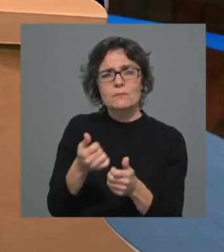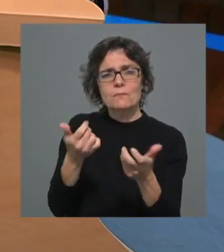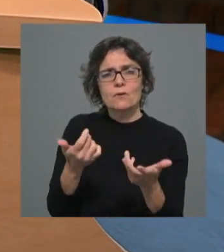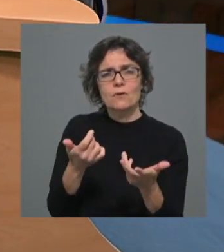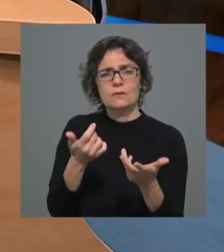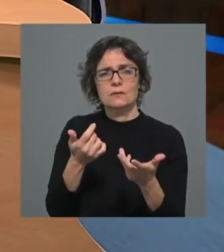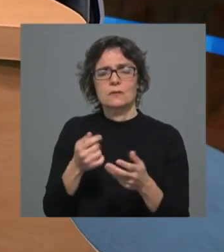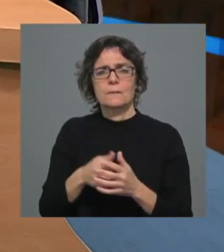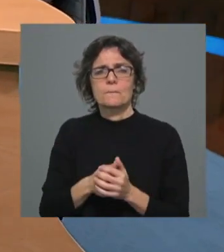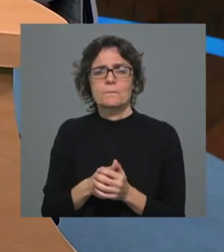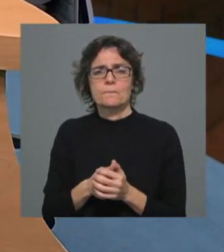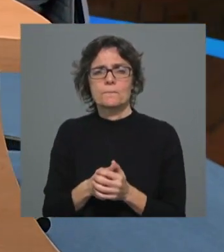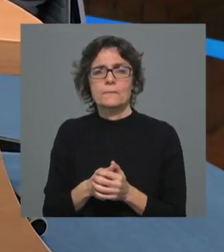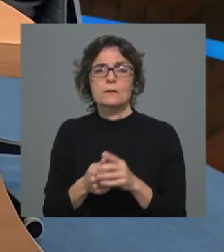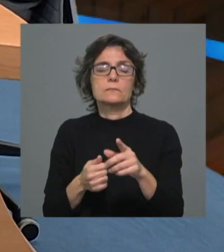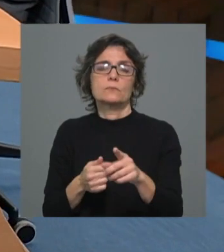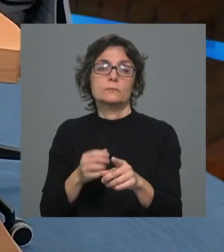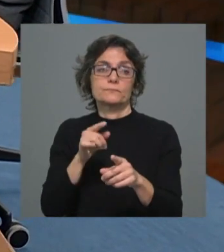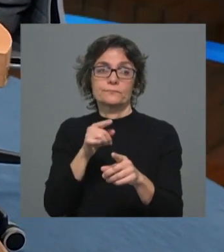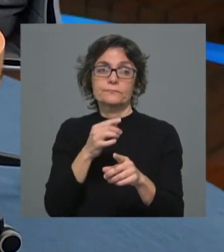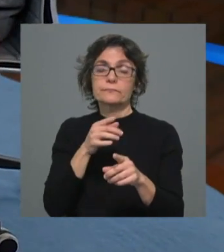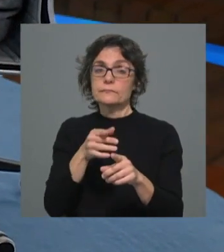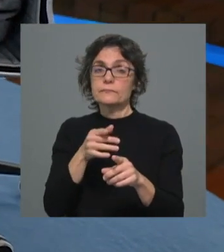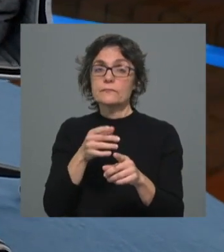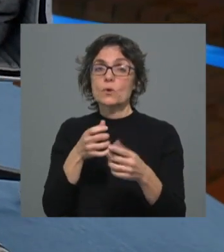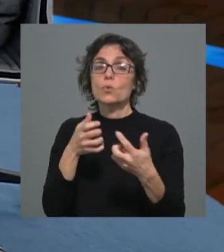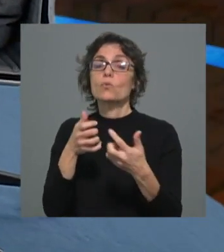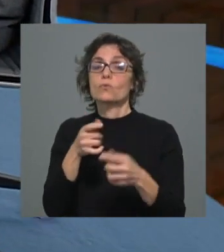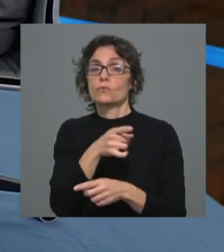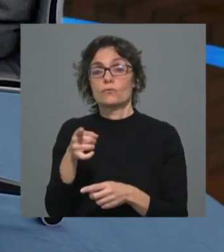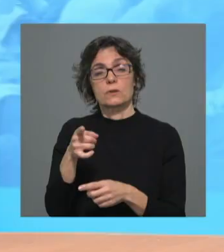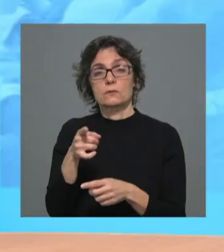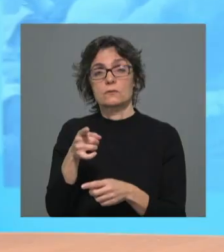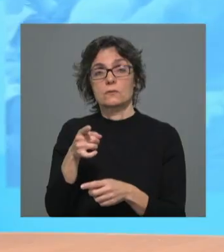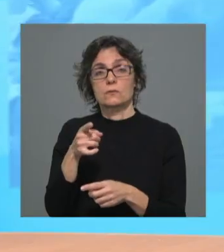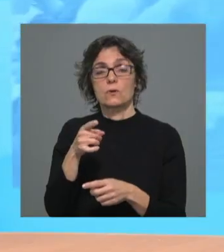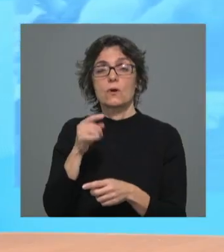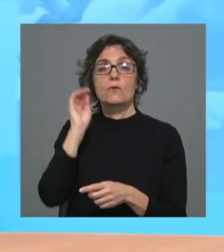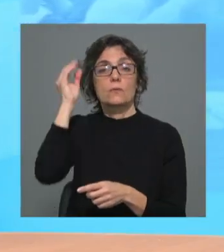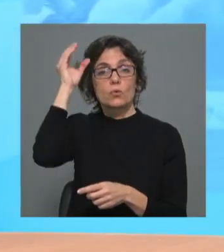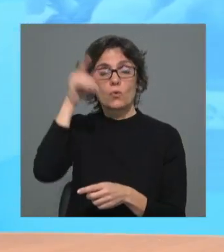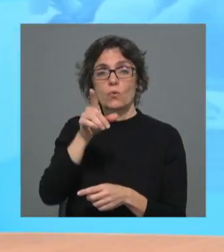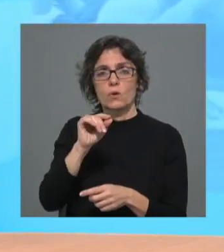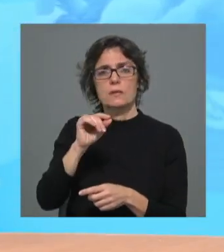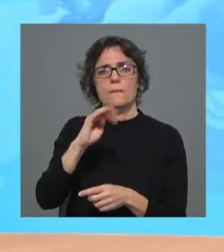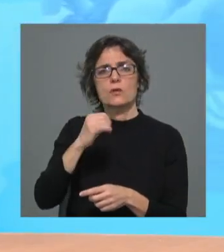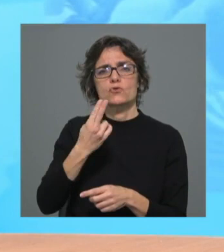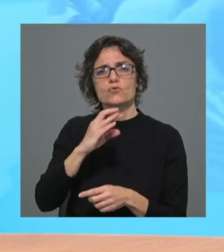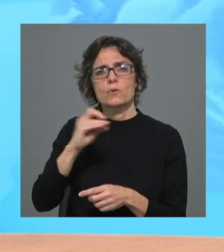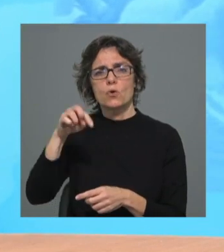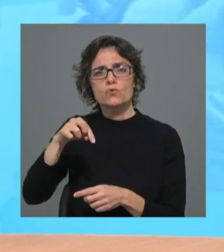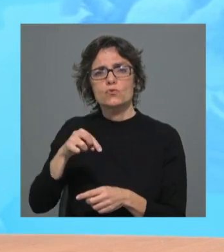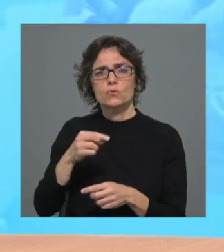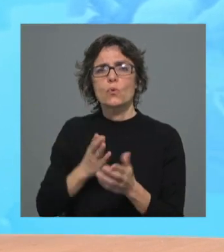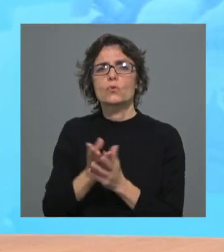questão. Os conflitos na República Democrática do Congo e no Sudão do Sul mantêm-se porque há venda de